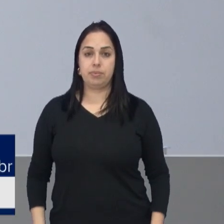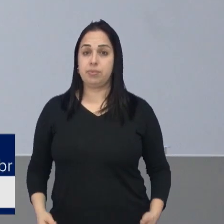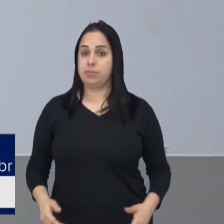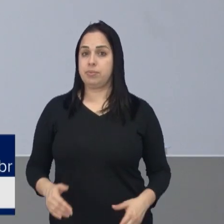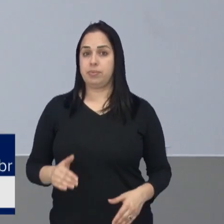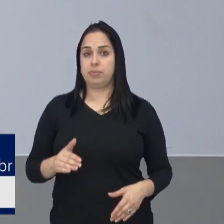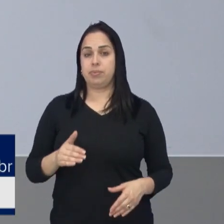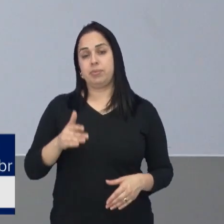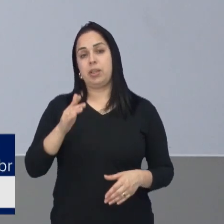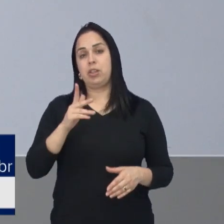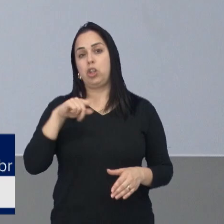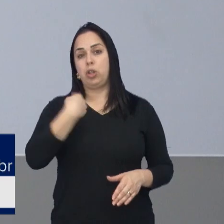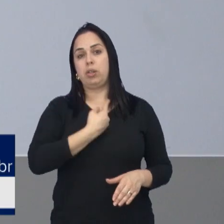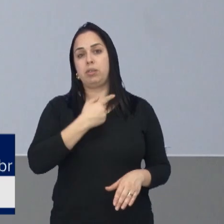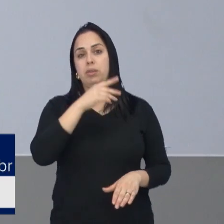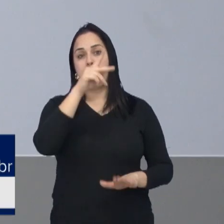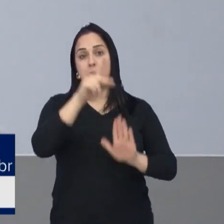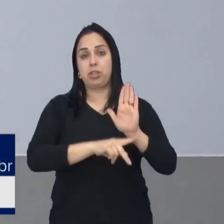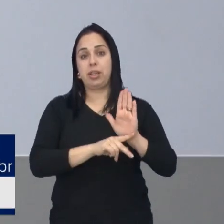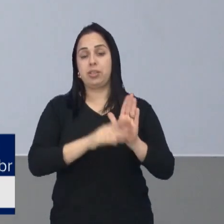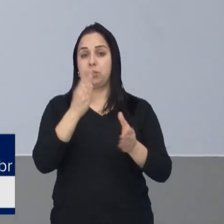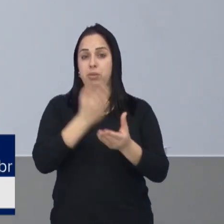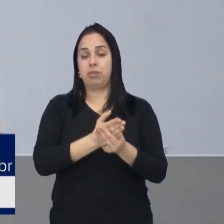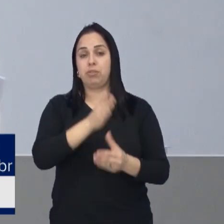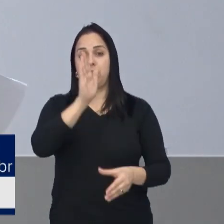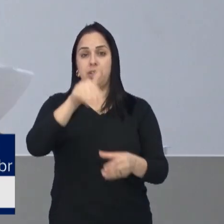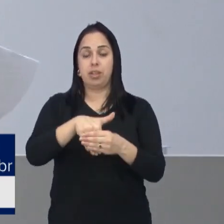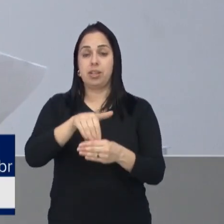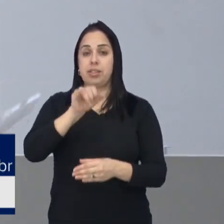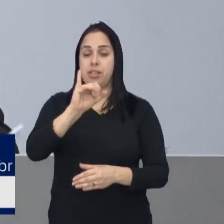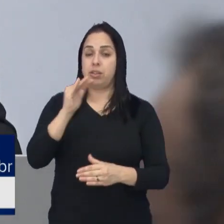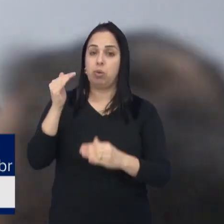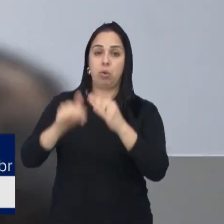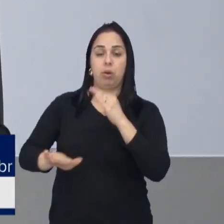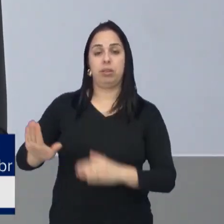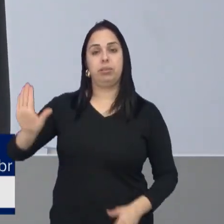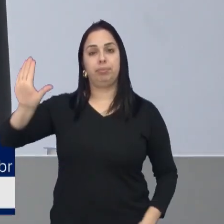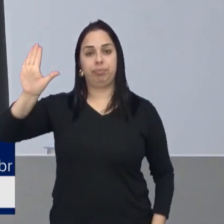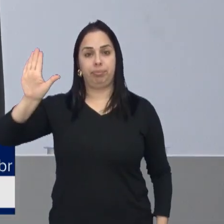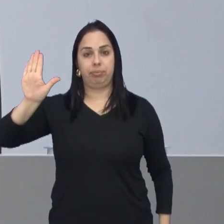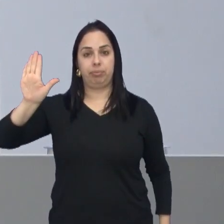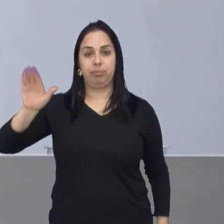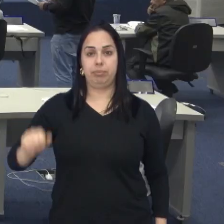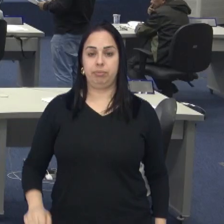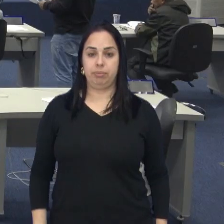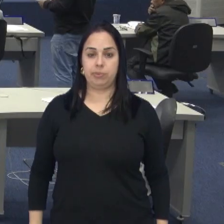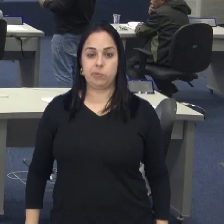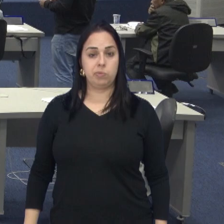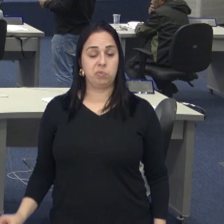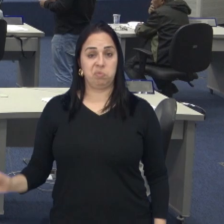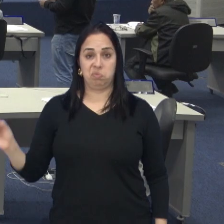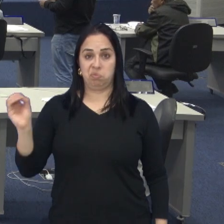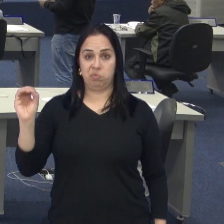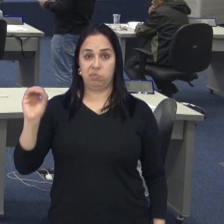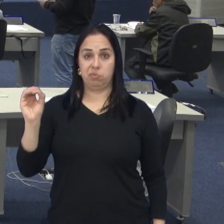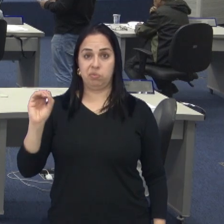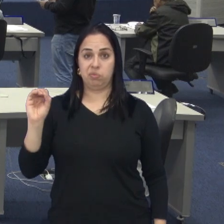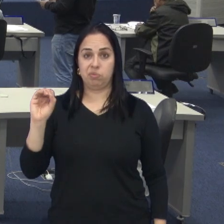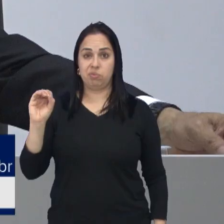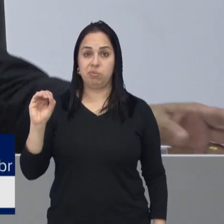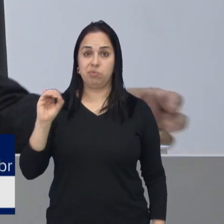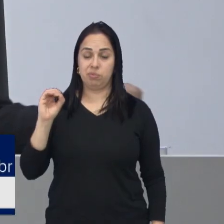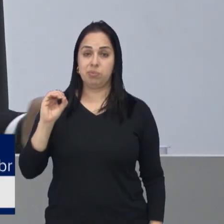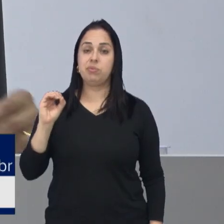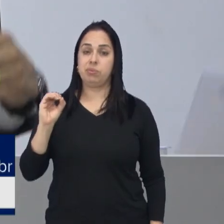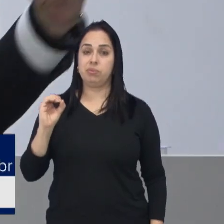em votação o processo. Vereadores favoráveis permaneçam como estão, os contrários que se manifestem. Nenhum voto contrário, senhor presidente. Sem nenhum